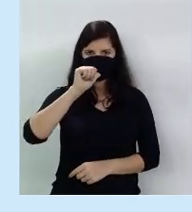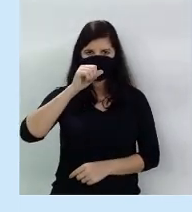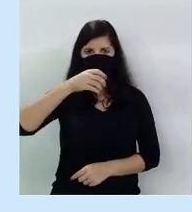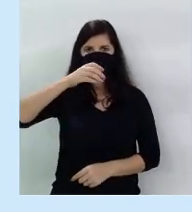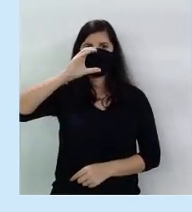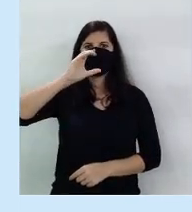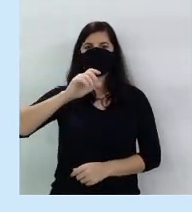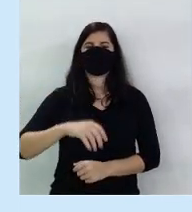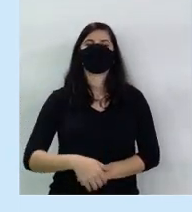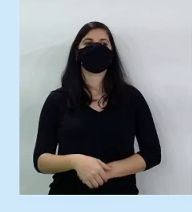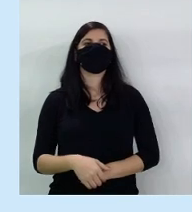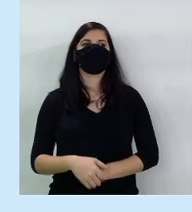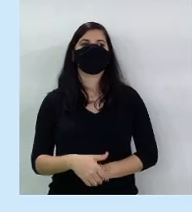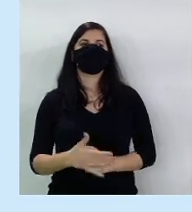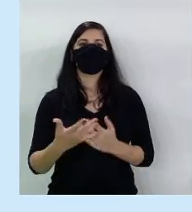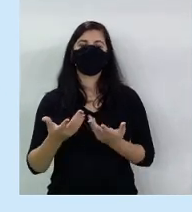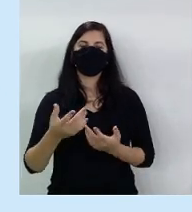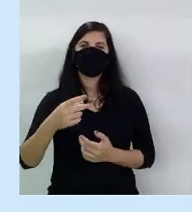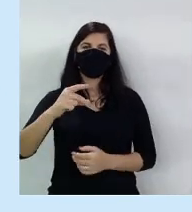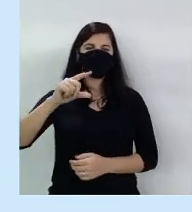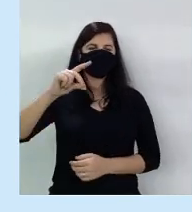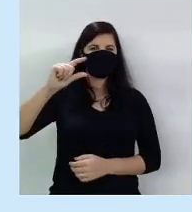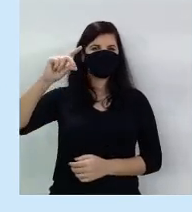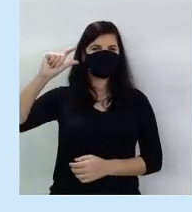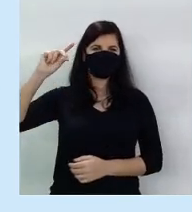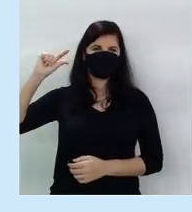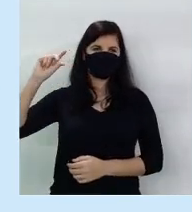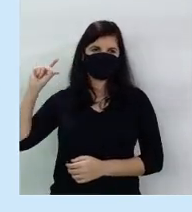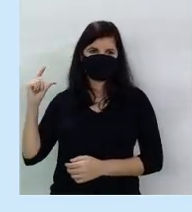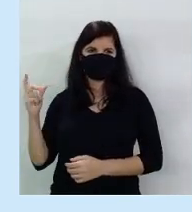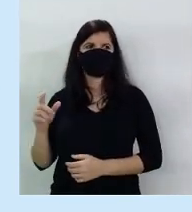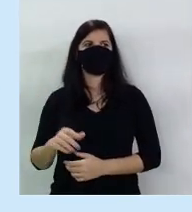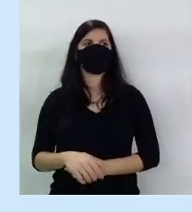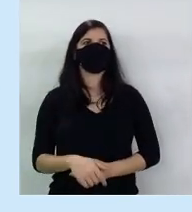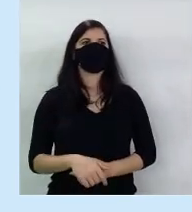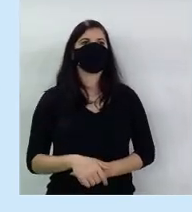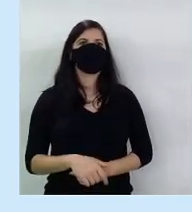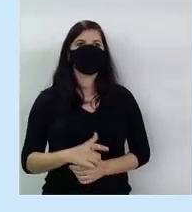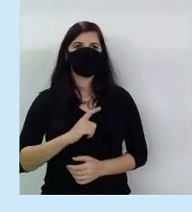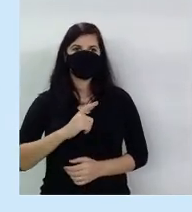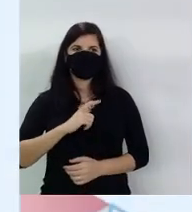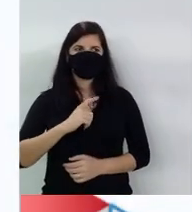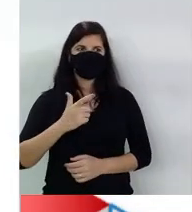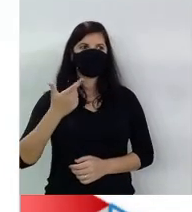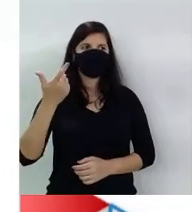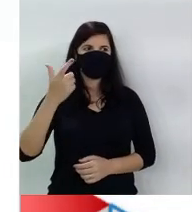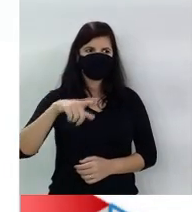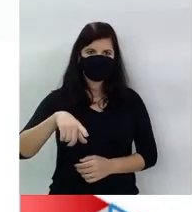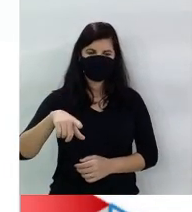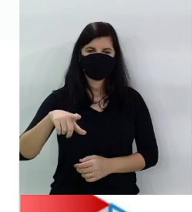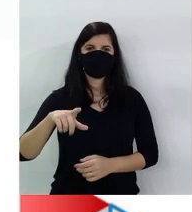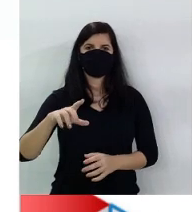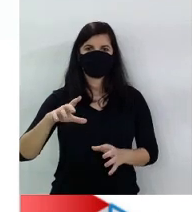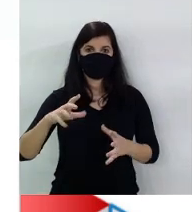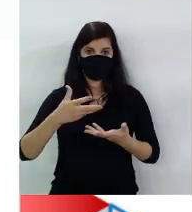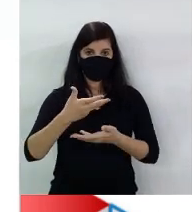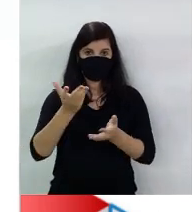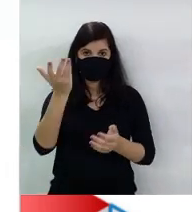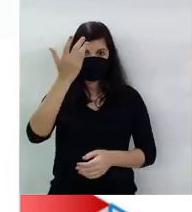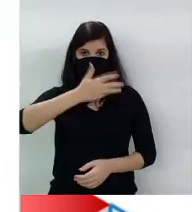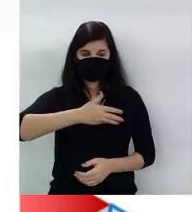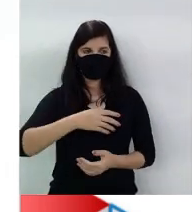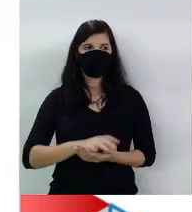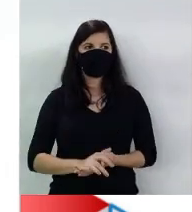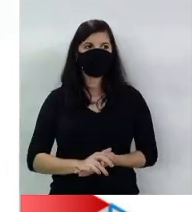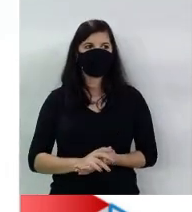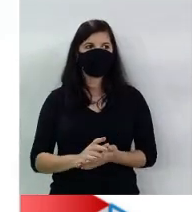falei a vocês, muito antiga. E vamos adiante. Trago na tela mais uma vez para vocês o